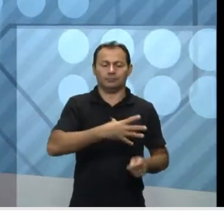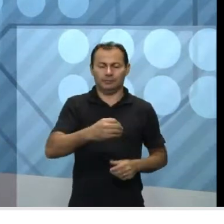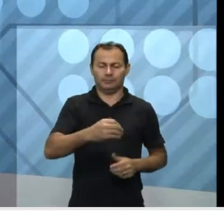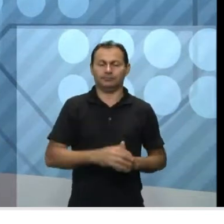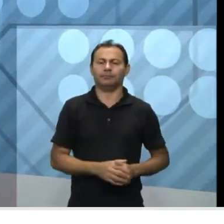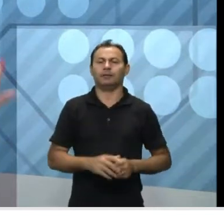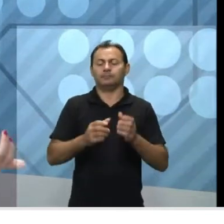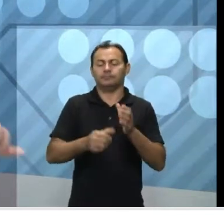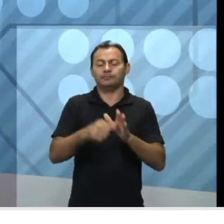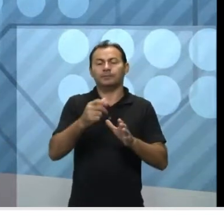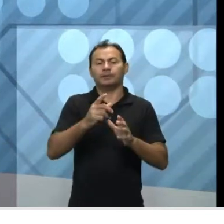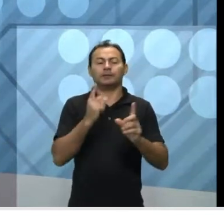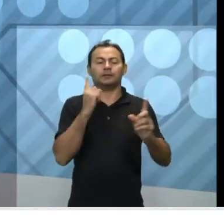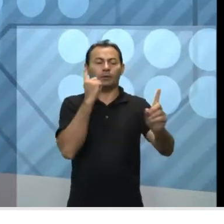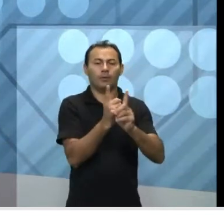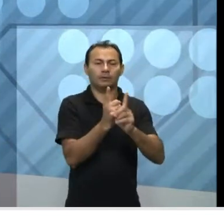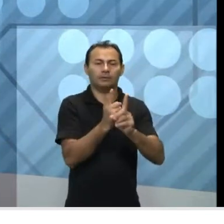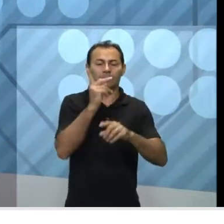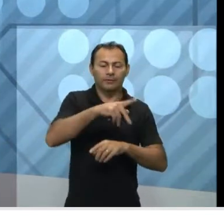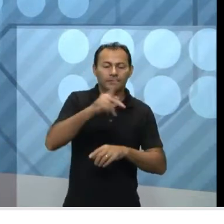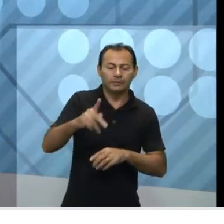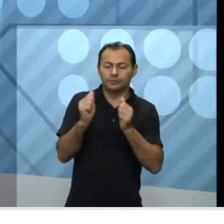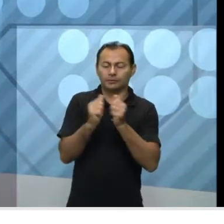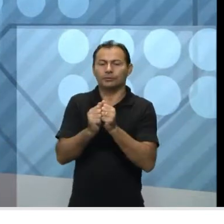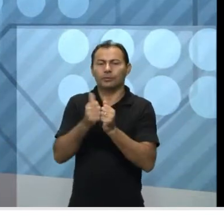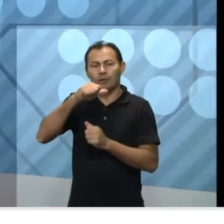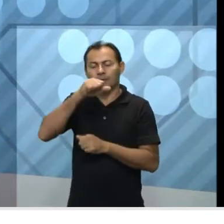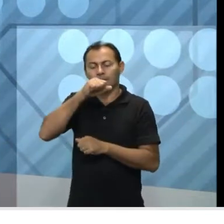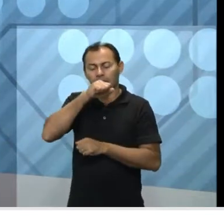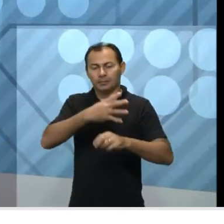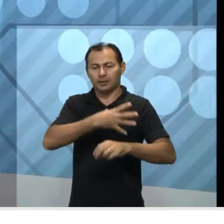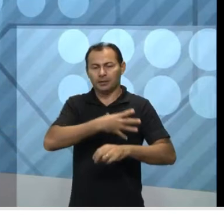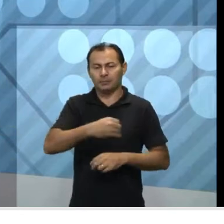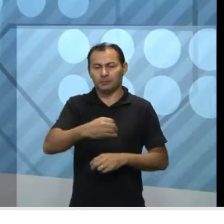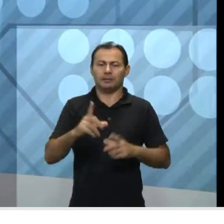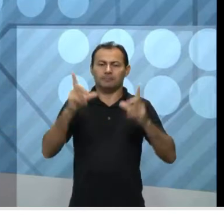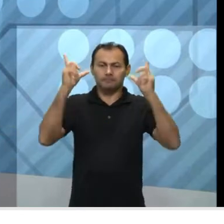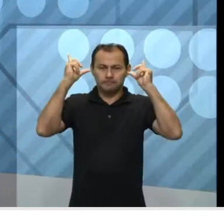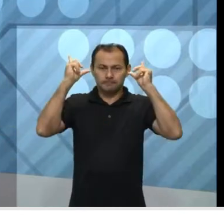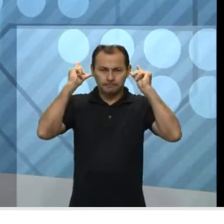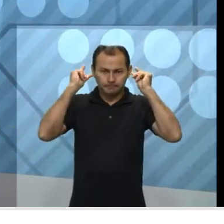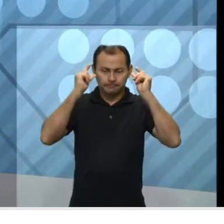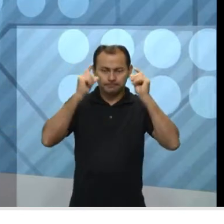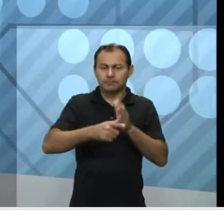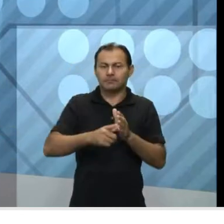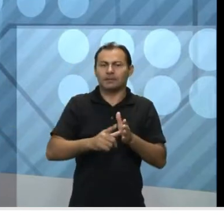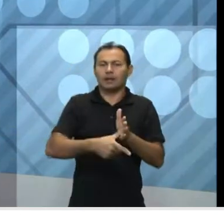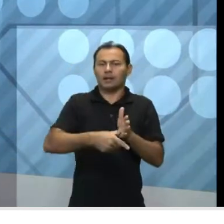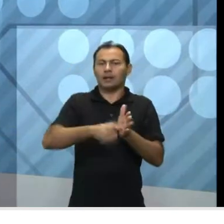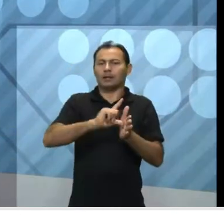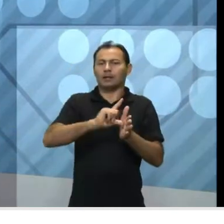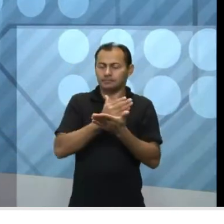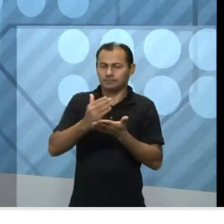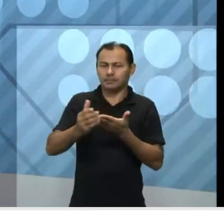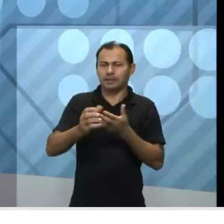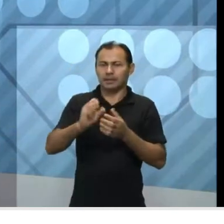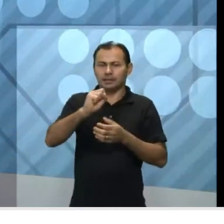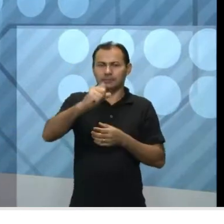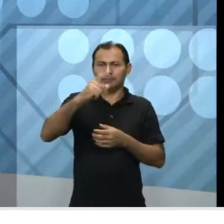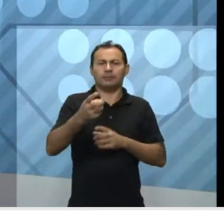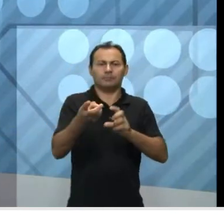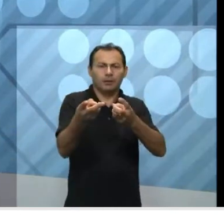essa mãe em relação ao seu filho que tem perda auditiva. Antes de iniciarmos então as nossas SPs, eu convido você para assistir o